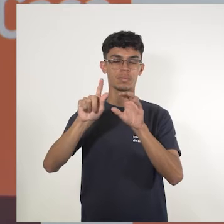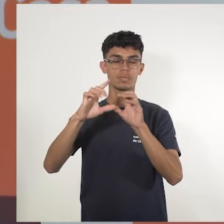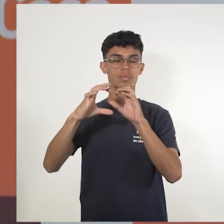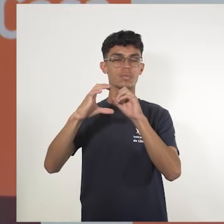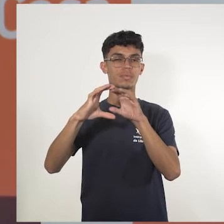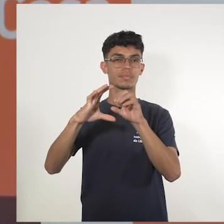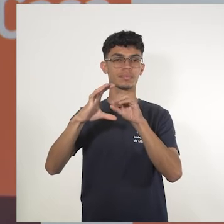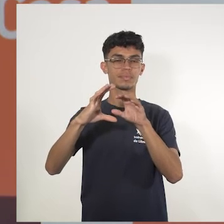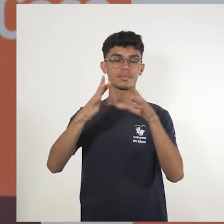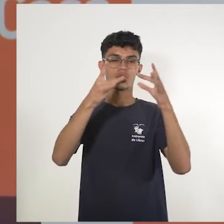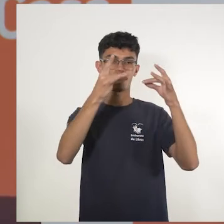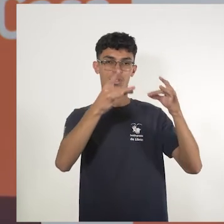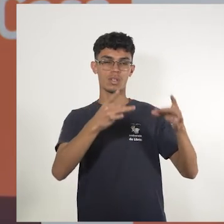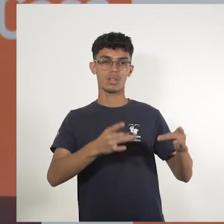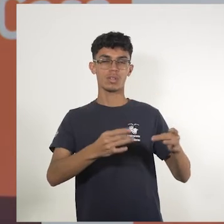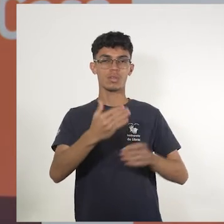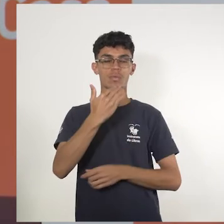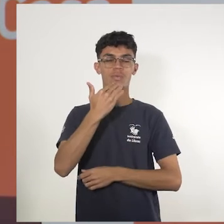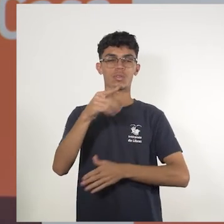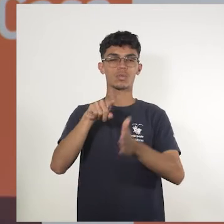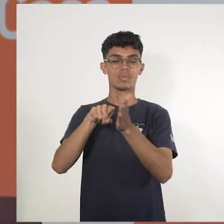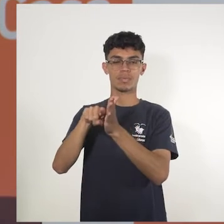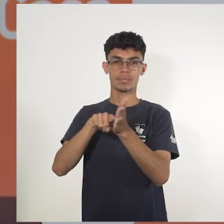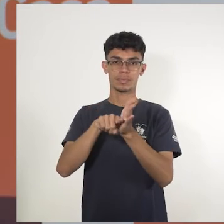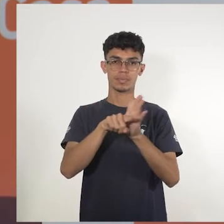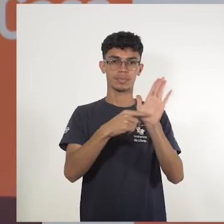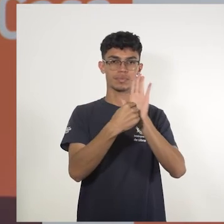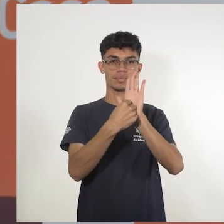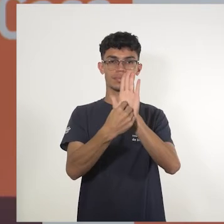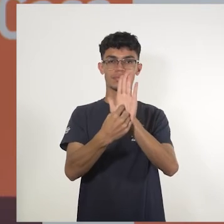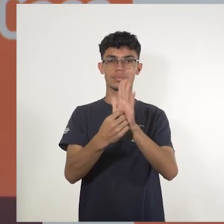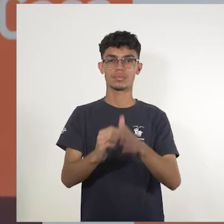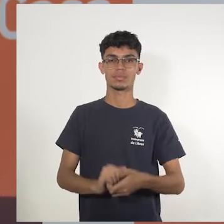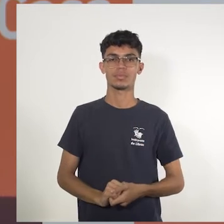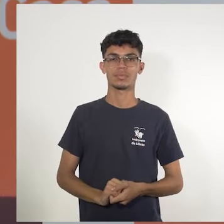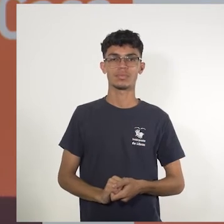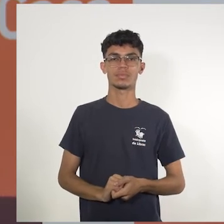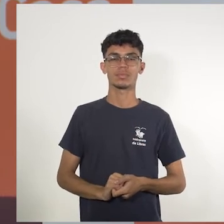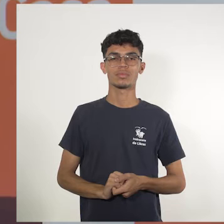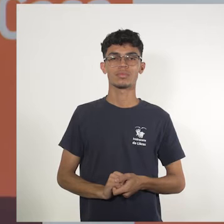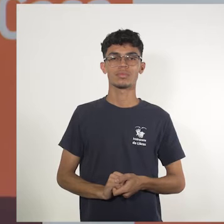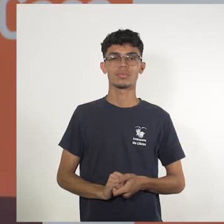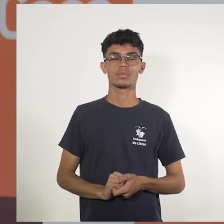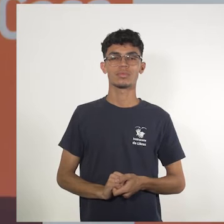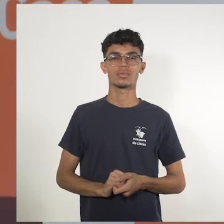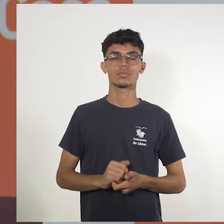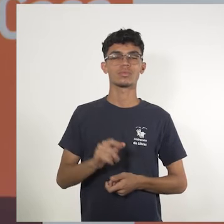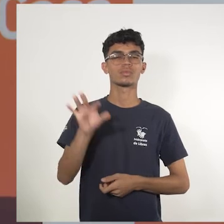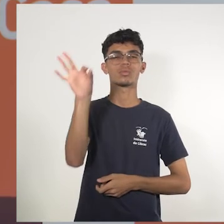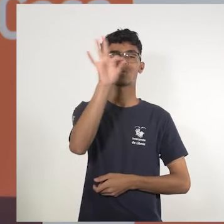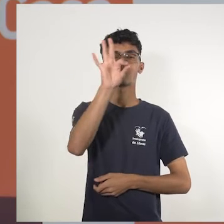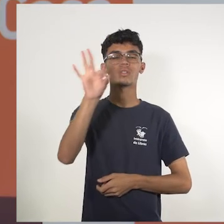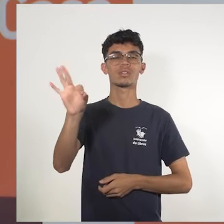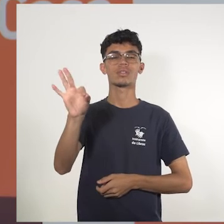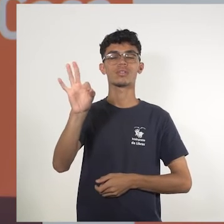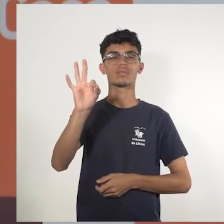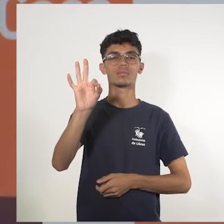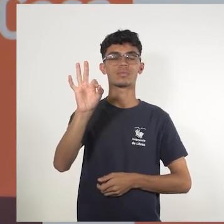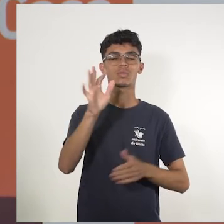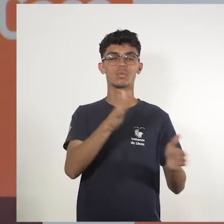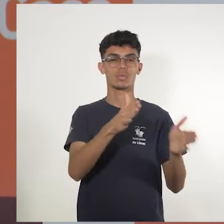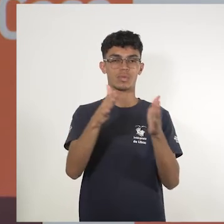um detalhamento maior sobre o inquérito sorológico aqui apresentado. Qual a porcentagem de infecção em outras